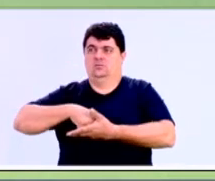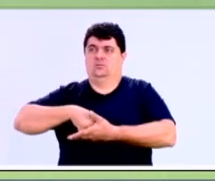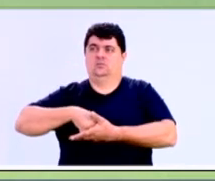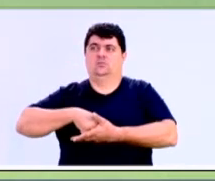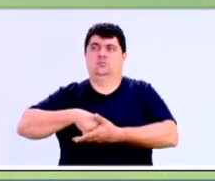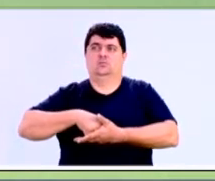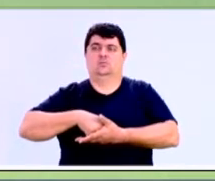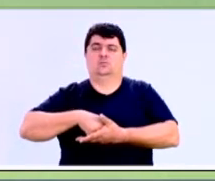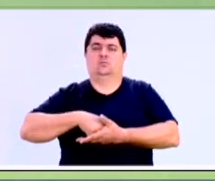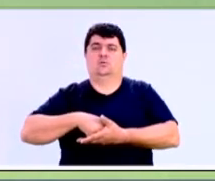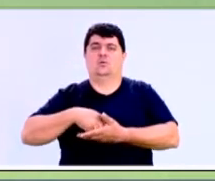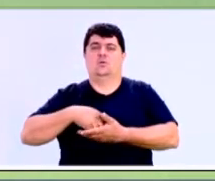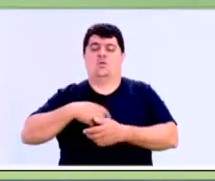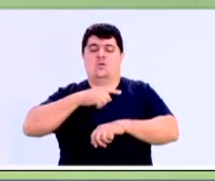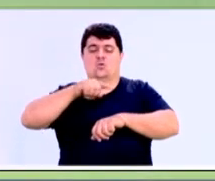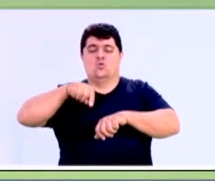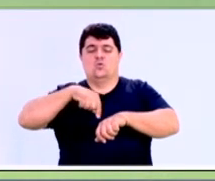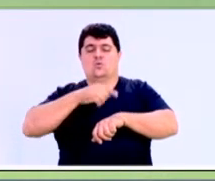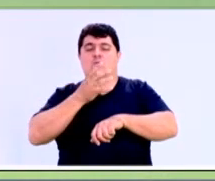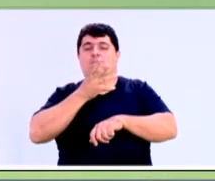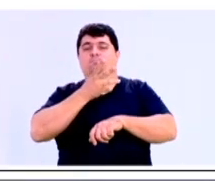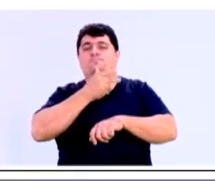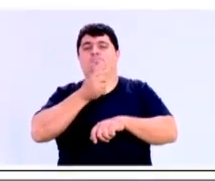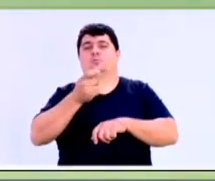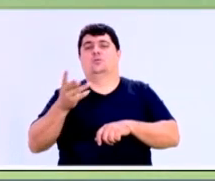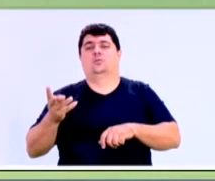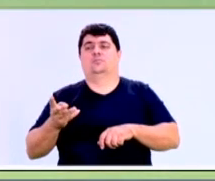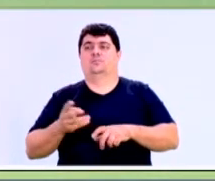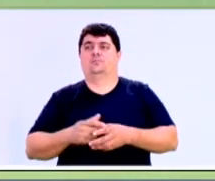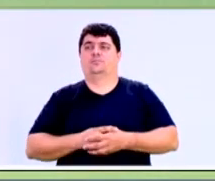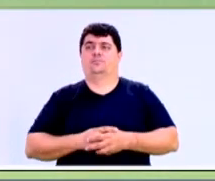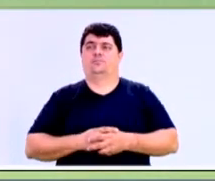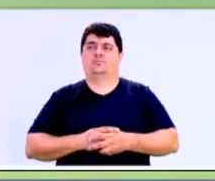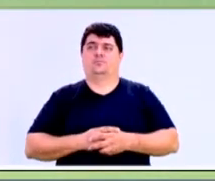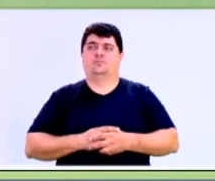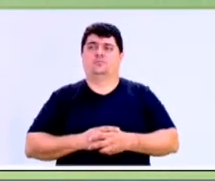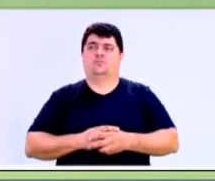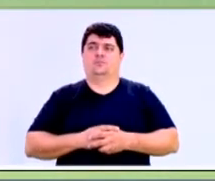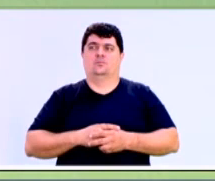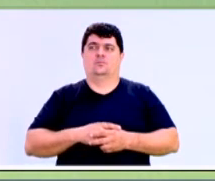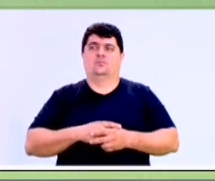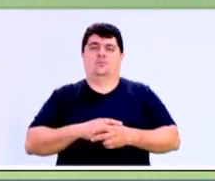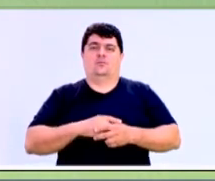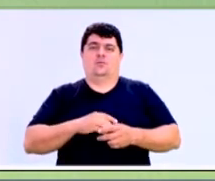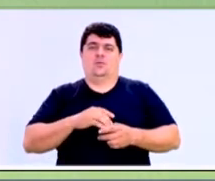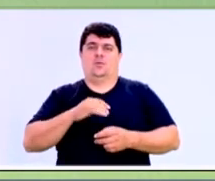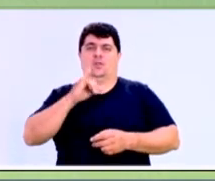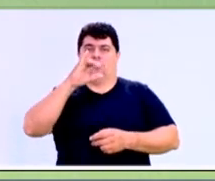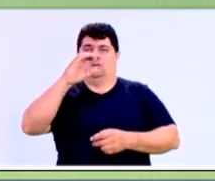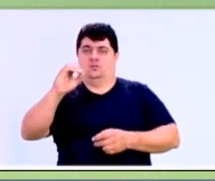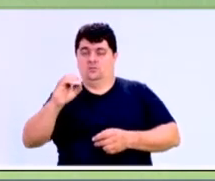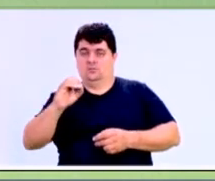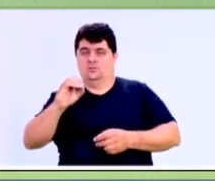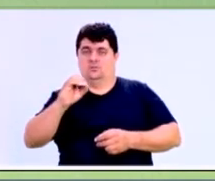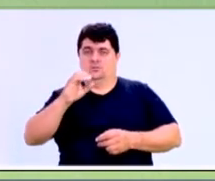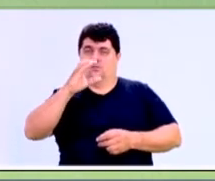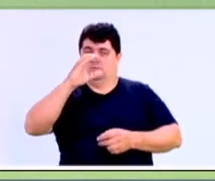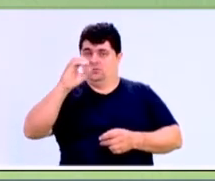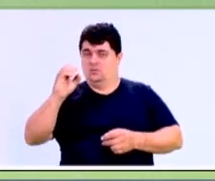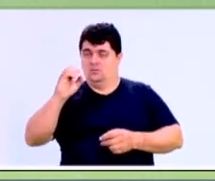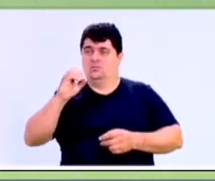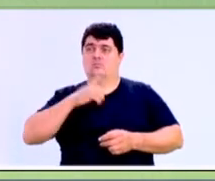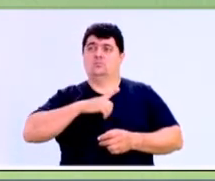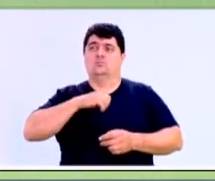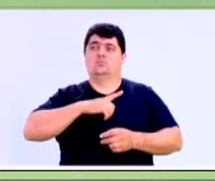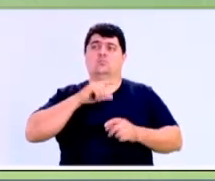e receber. Fechado? Então, assim, o ciclo operacional eu calculo, então, já falou no anterior.